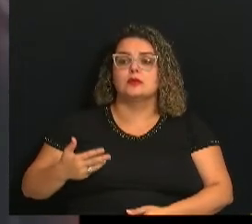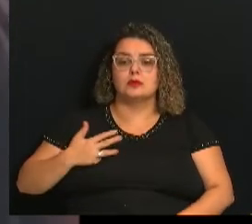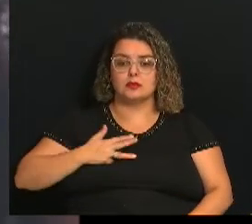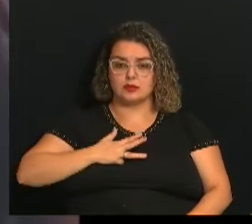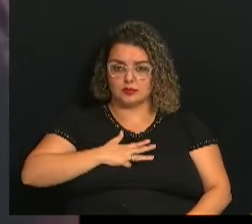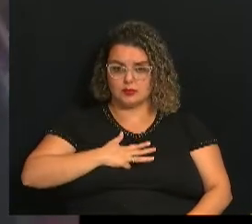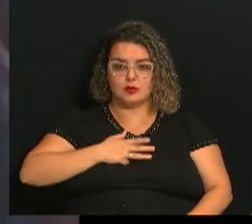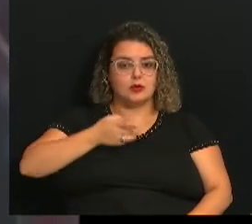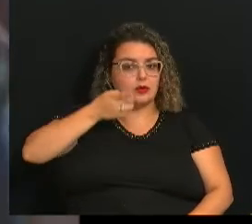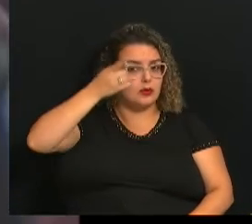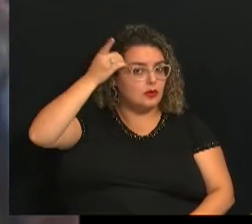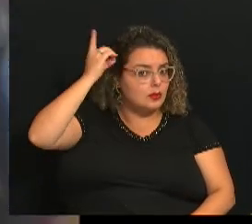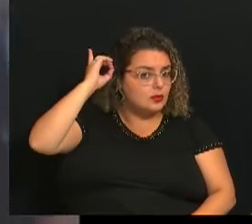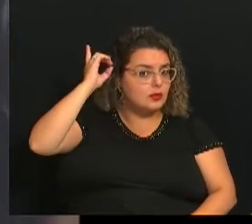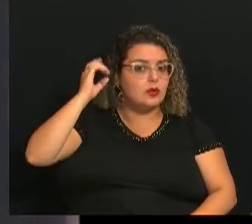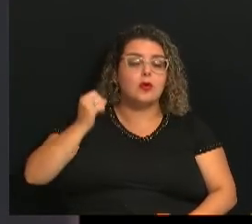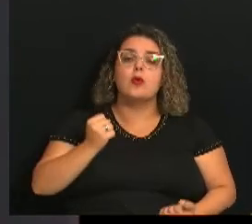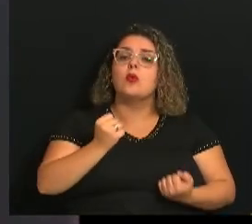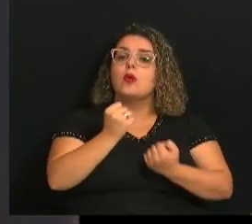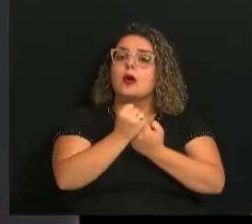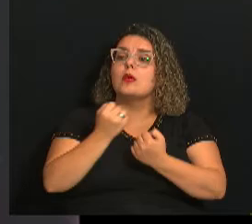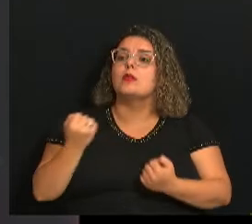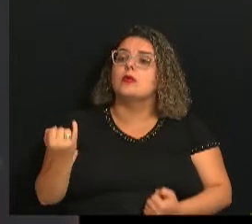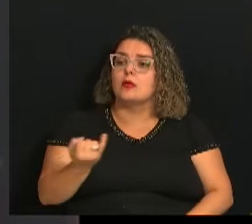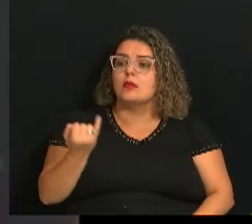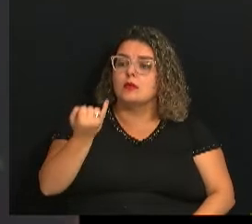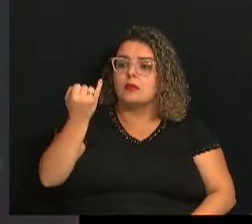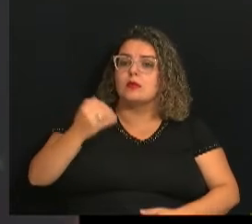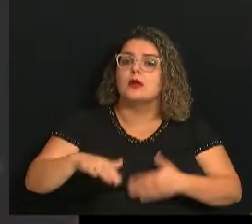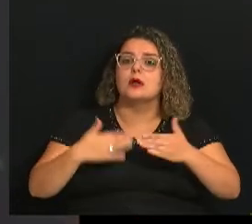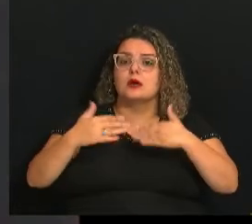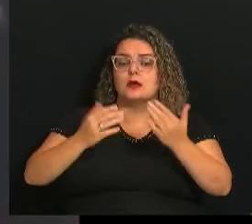um apoio fundamental para se desenvolver.